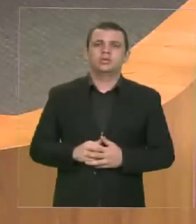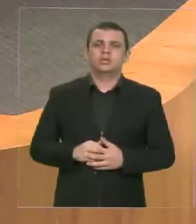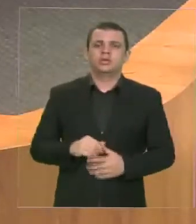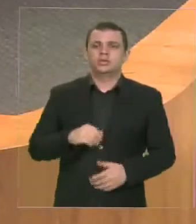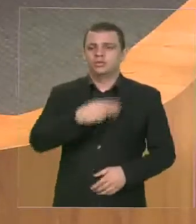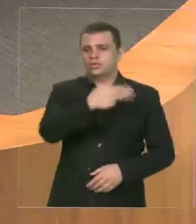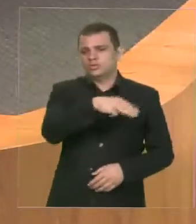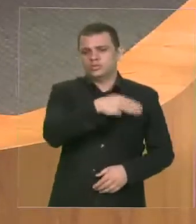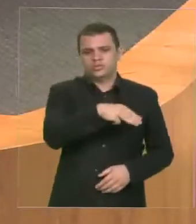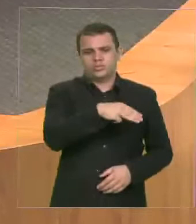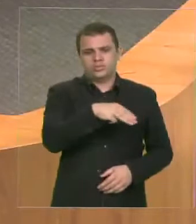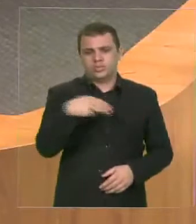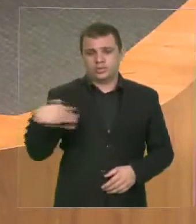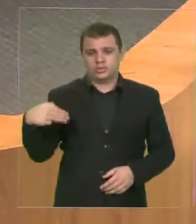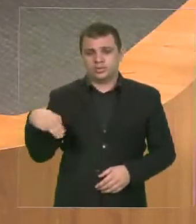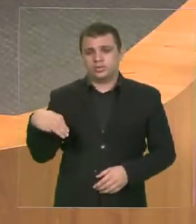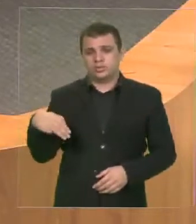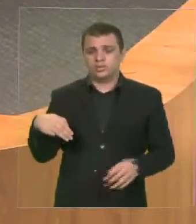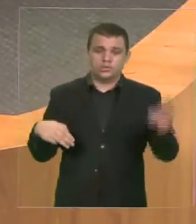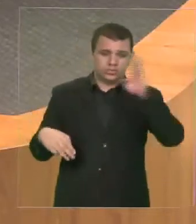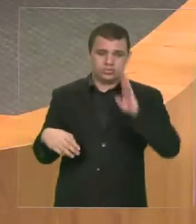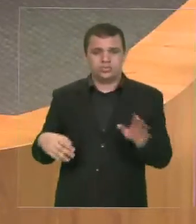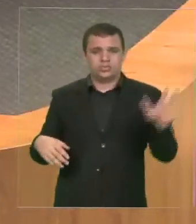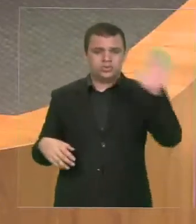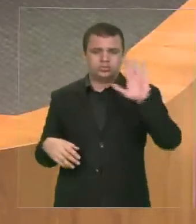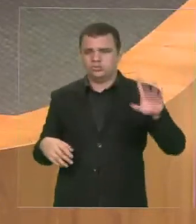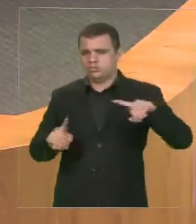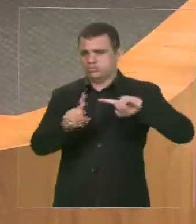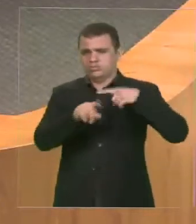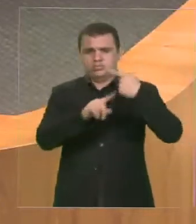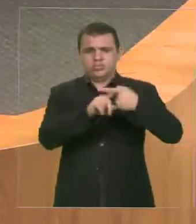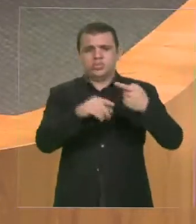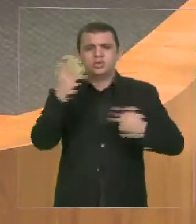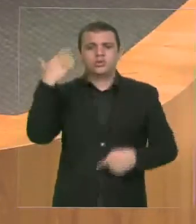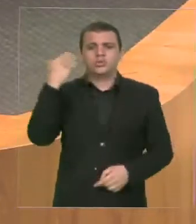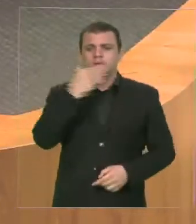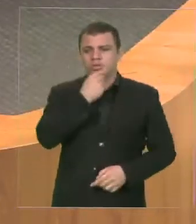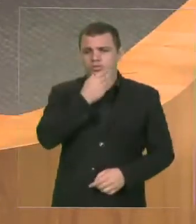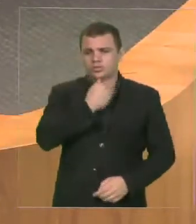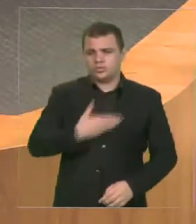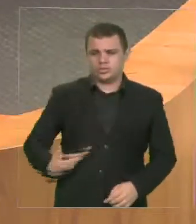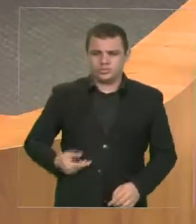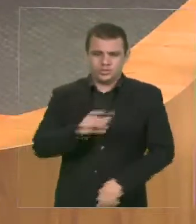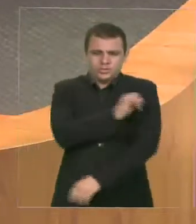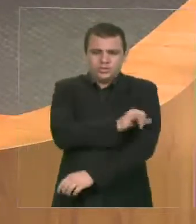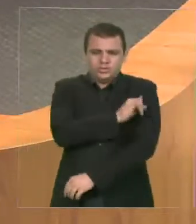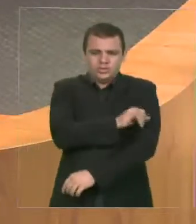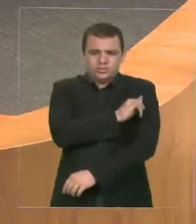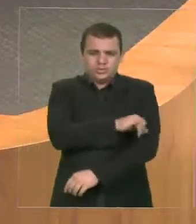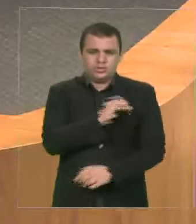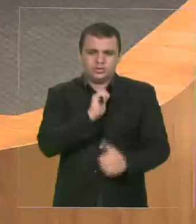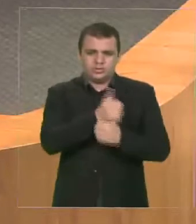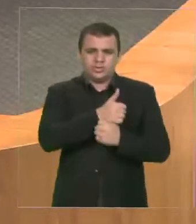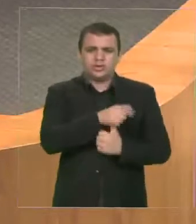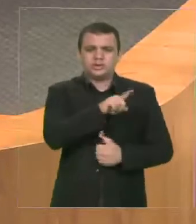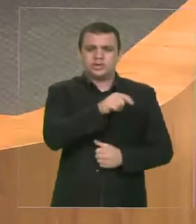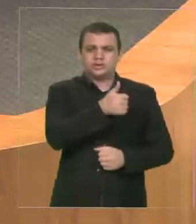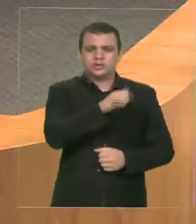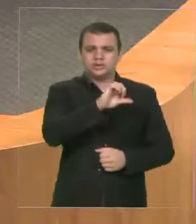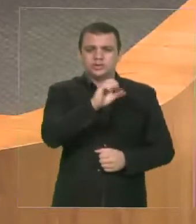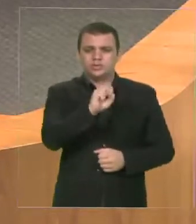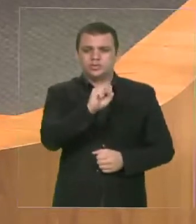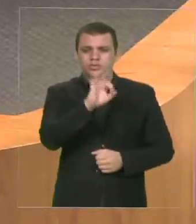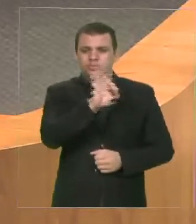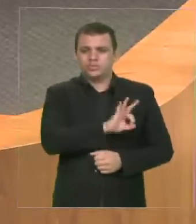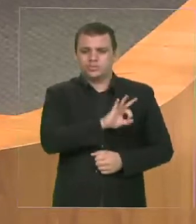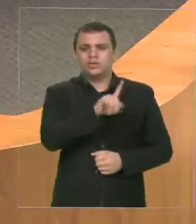Rio de Janeiro, quando o Pezão assumiu, era de 198% da receita. E o governador Flávio Dino pegou